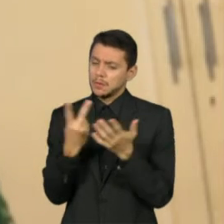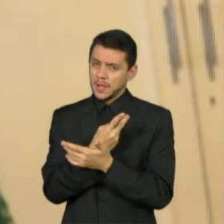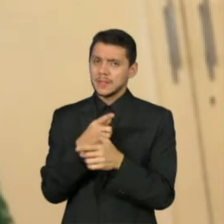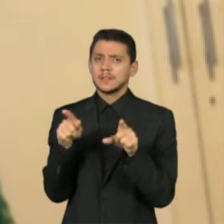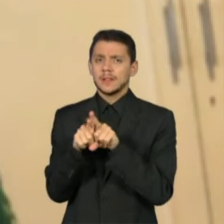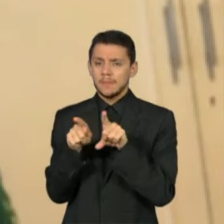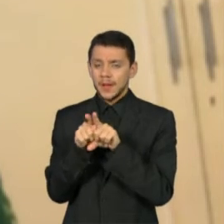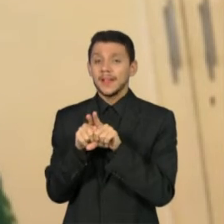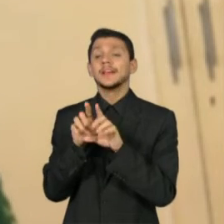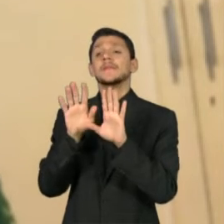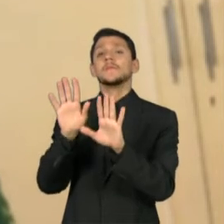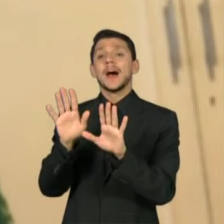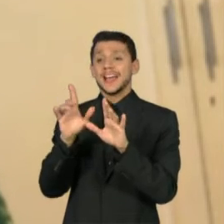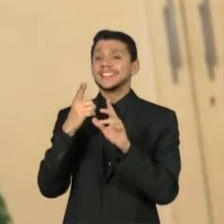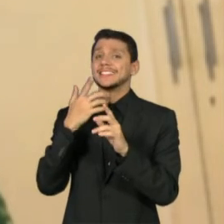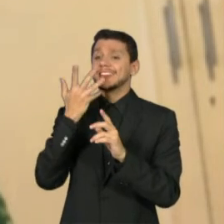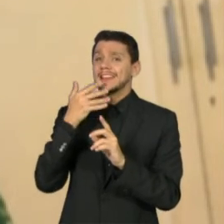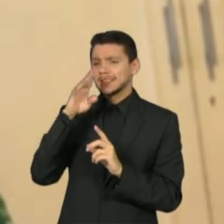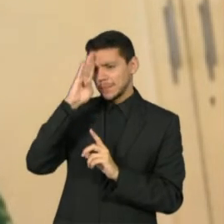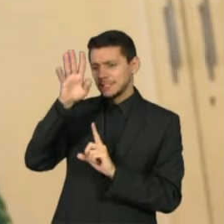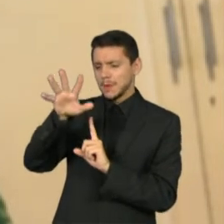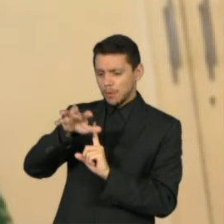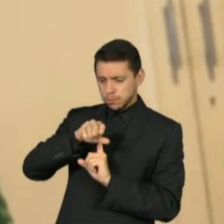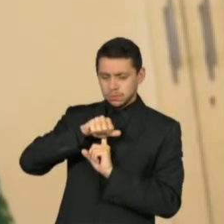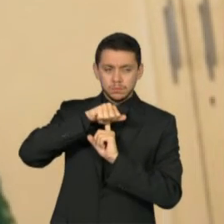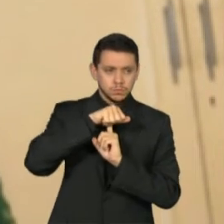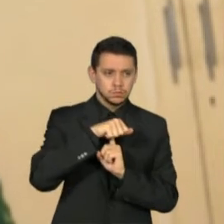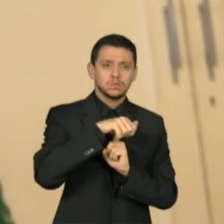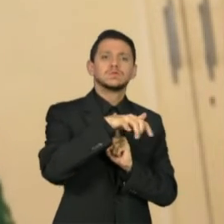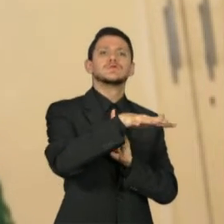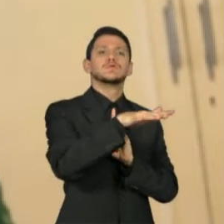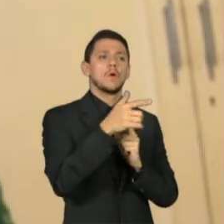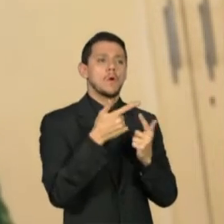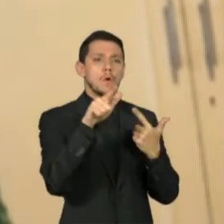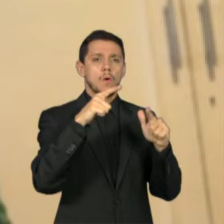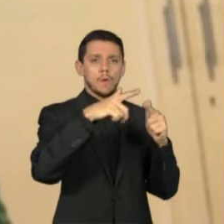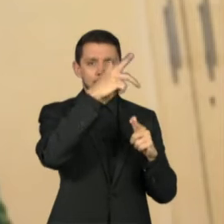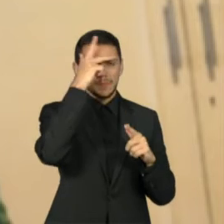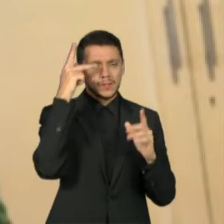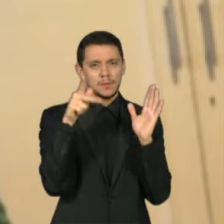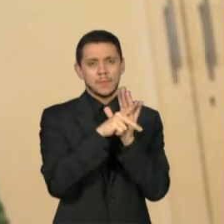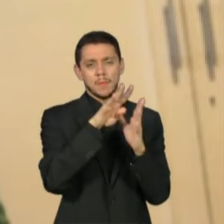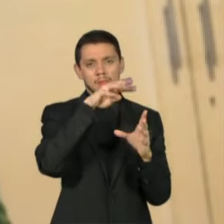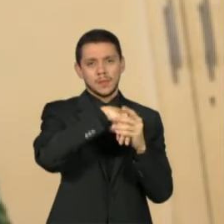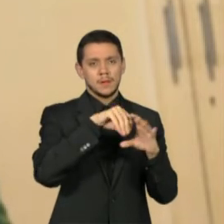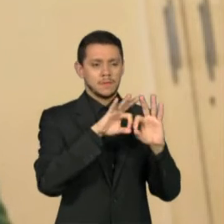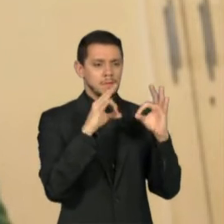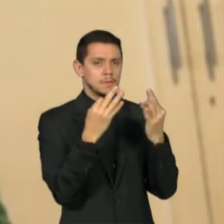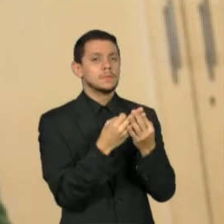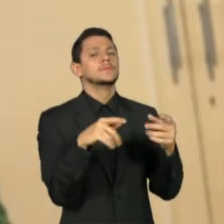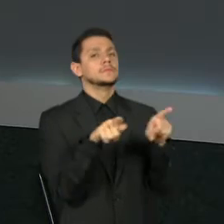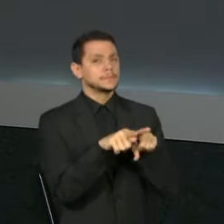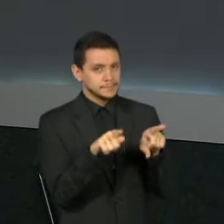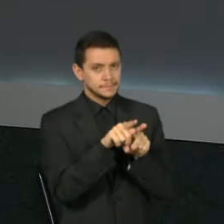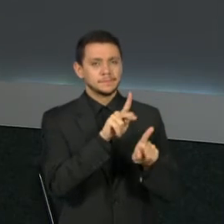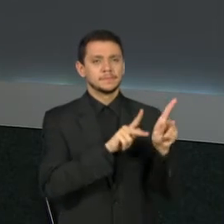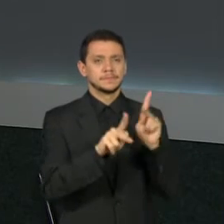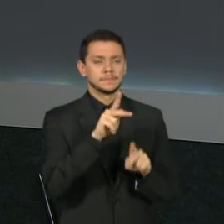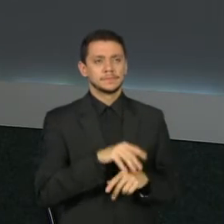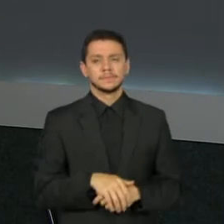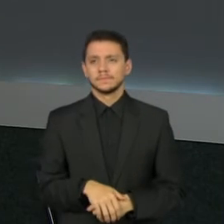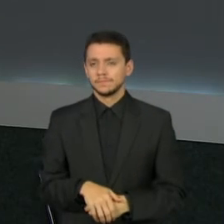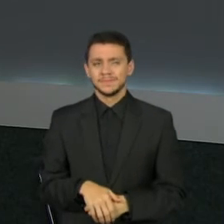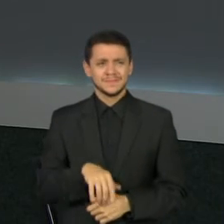sendo a fonte de transmissão da doença para outras pessoas da família e para a própria população. Isso não